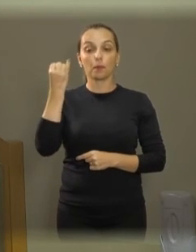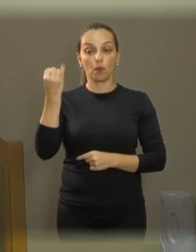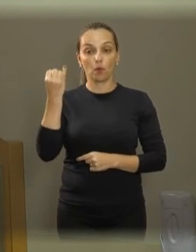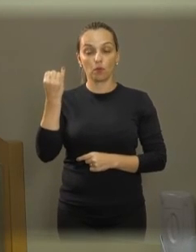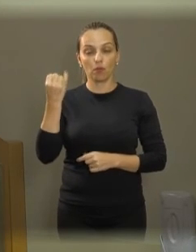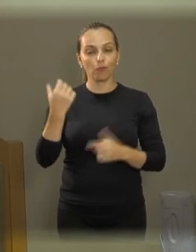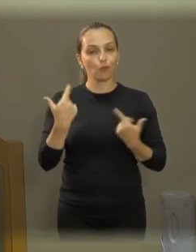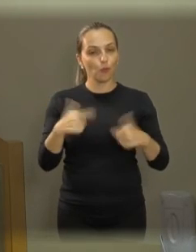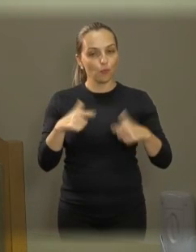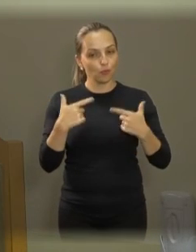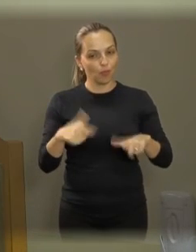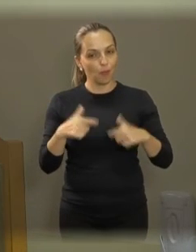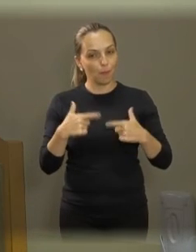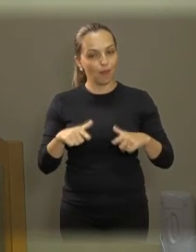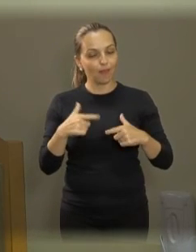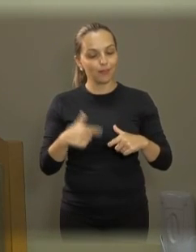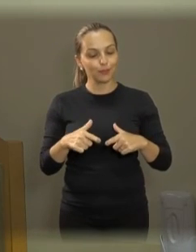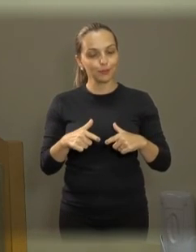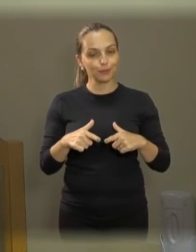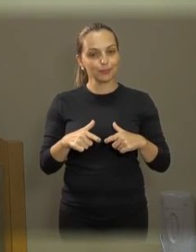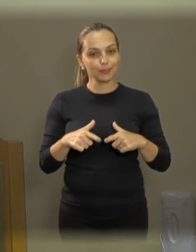esse trabalho realizado